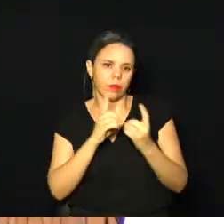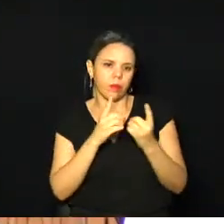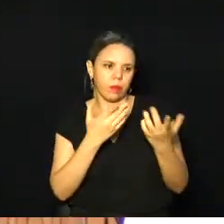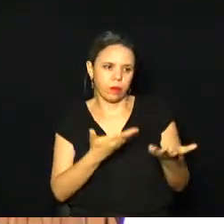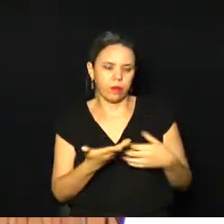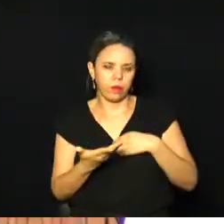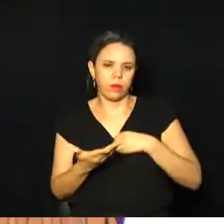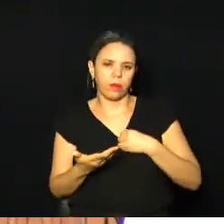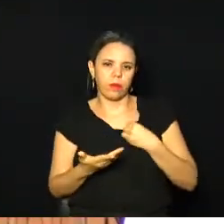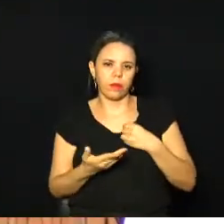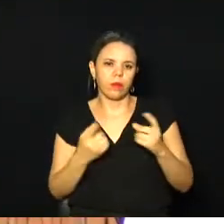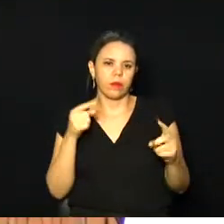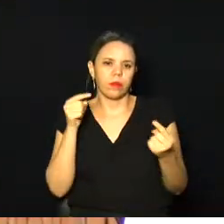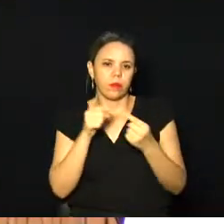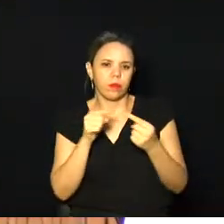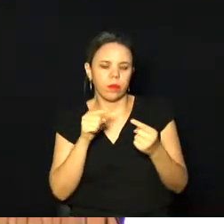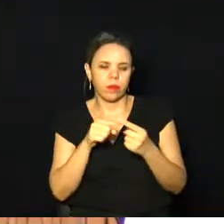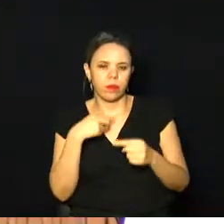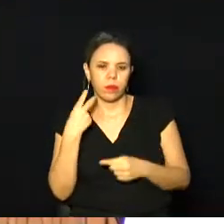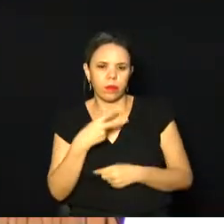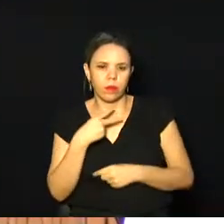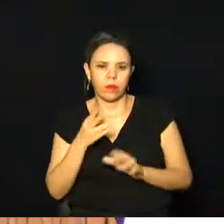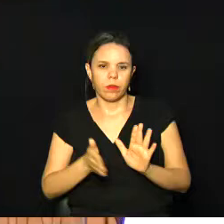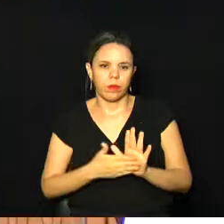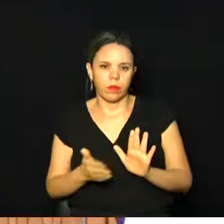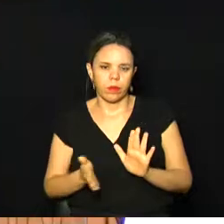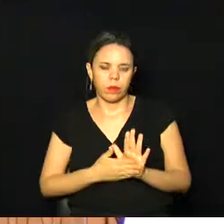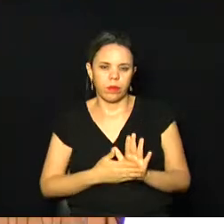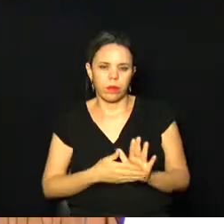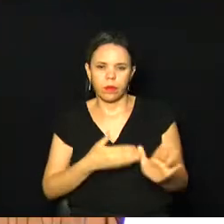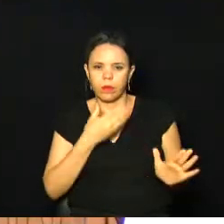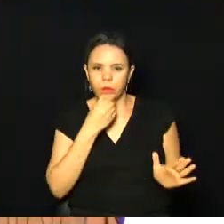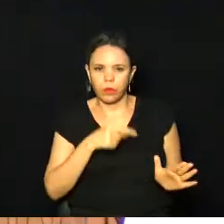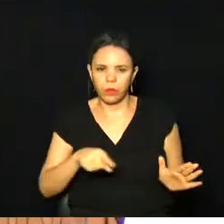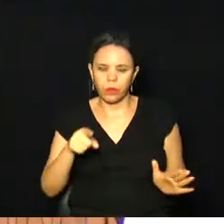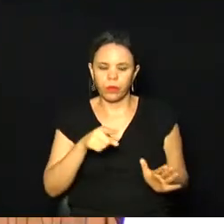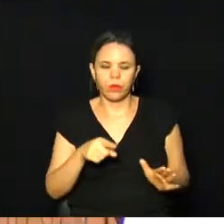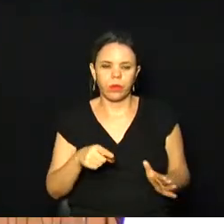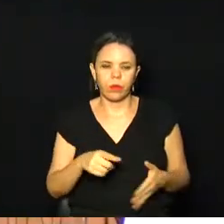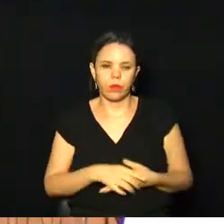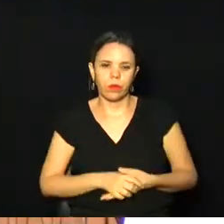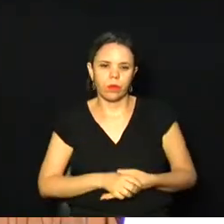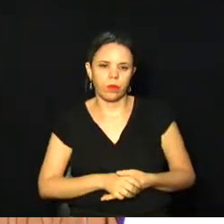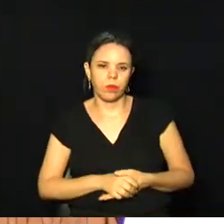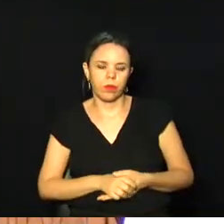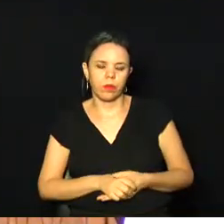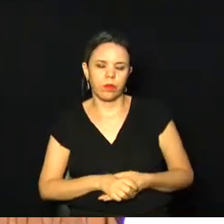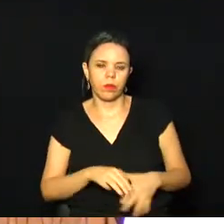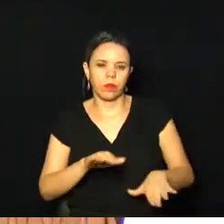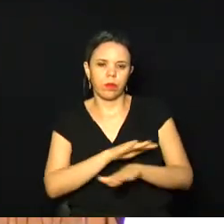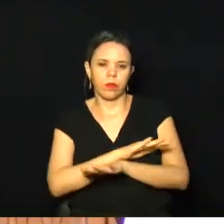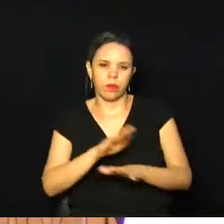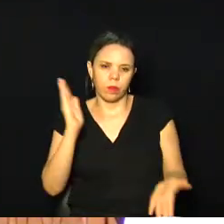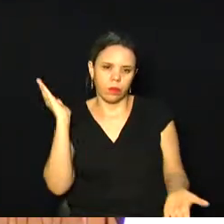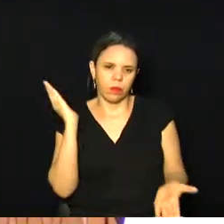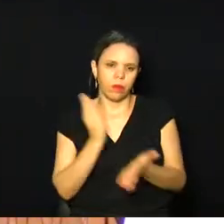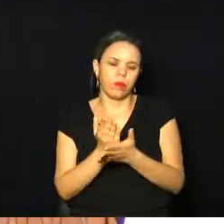que vem muito ao encontro do que o vereador propôs, que é quando os homens se propõem a fechar, a quebrar esse